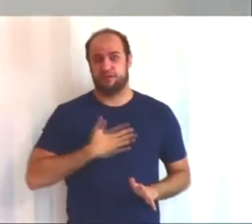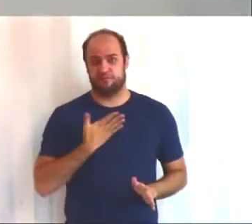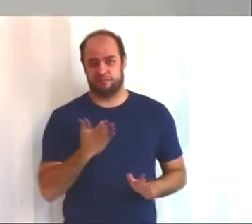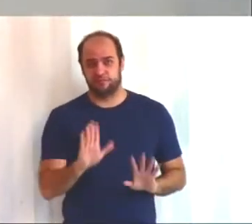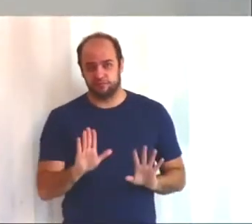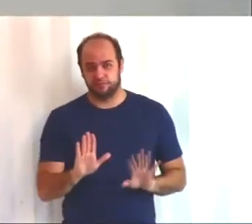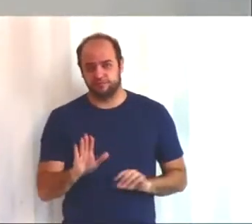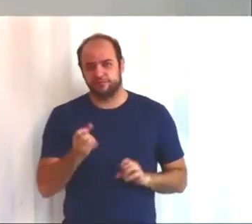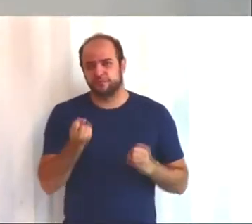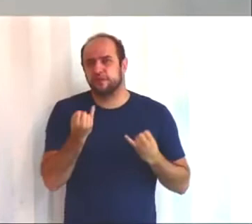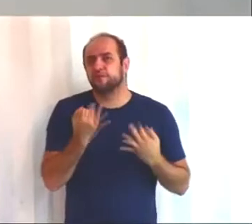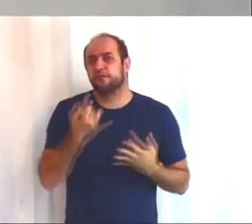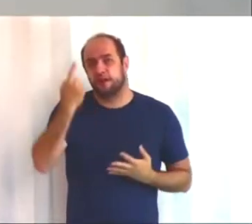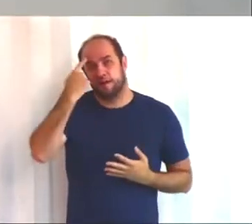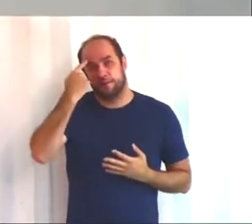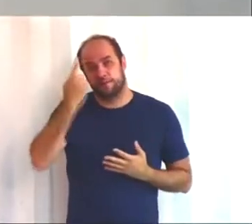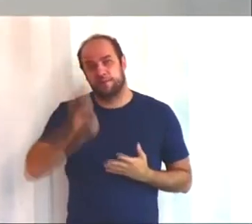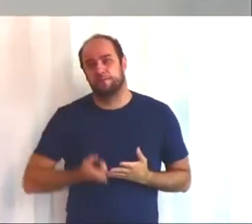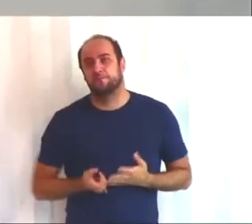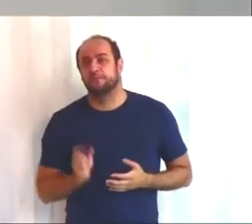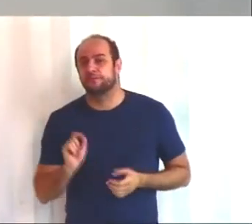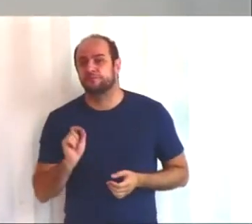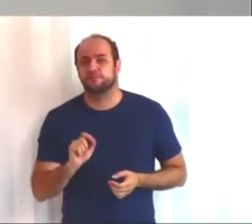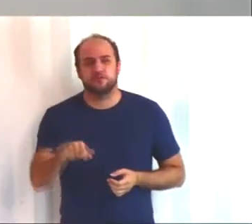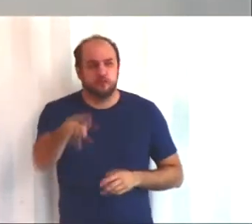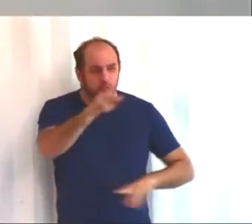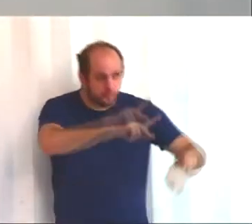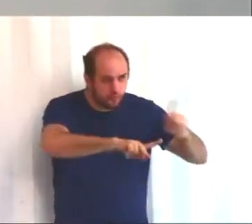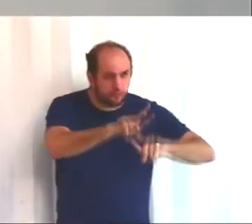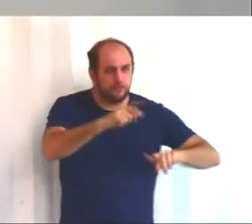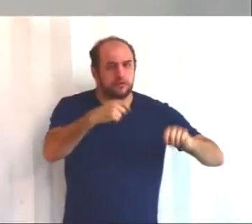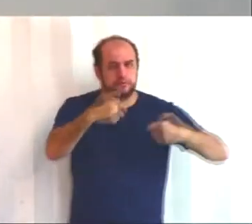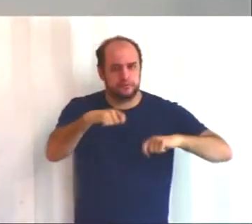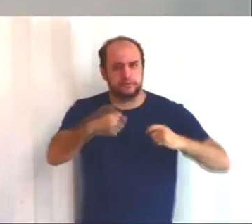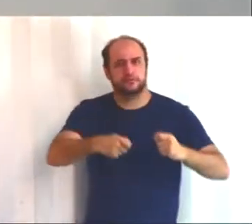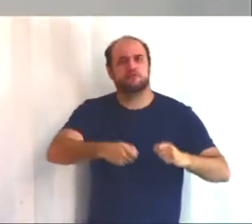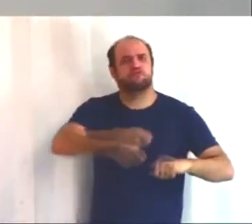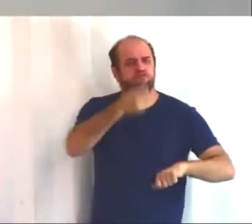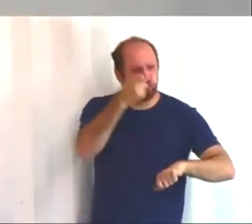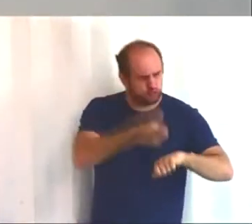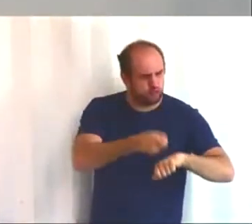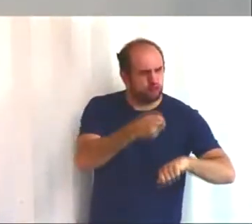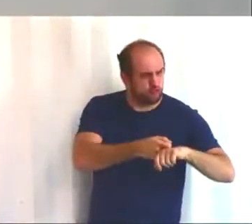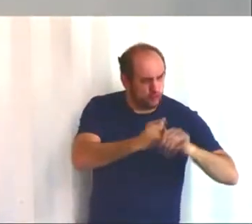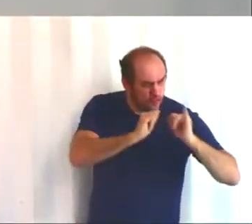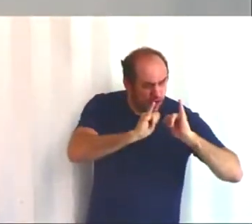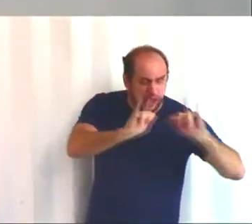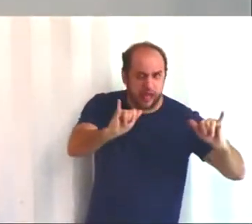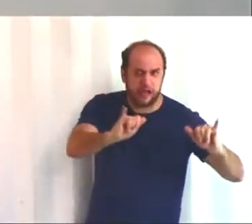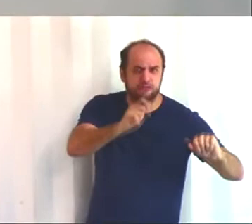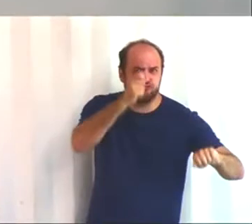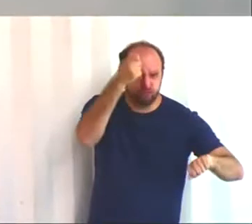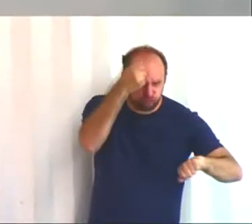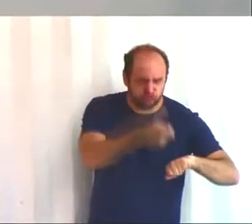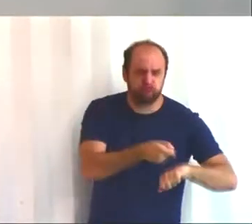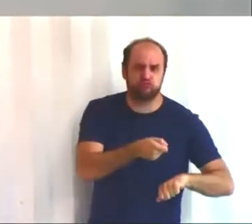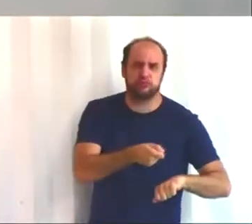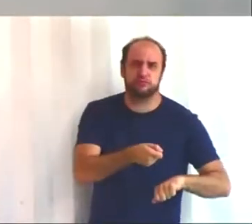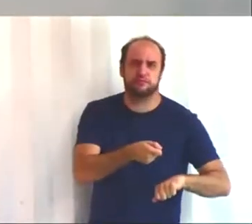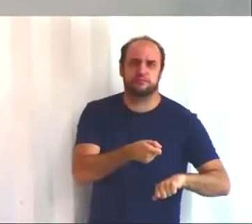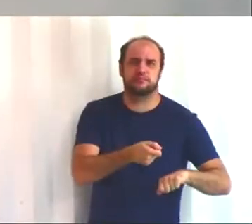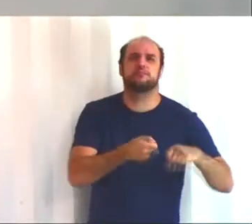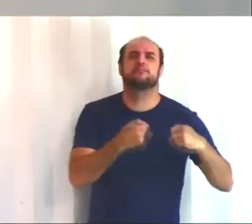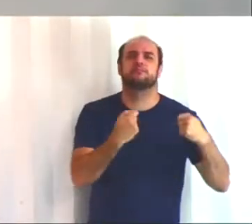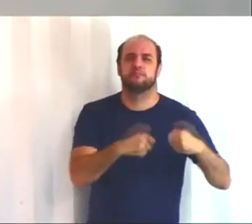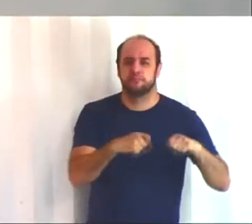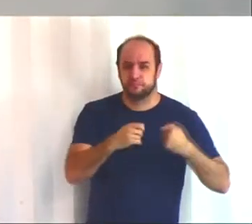era, eles precisam ouvir algo duro, o meu povo precisa ouvir algo duro, e eles